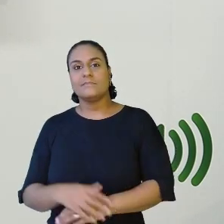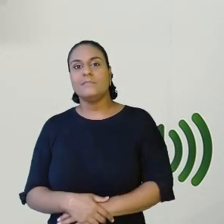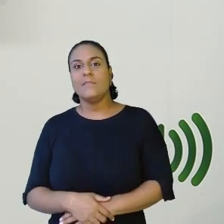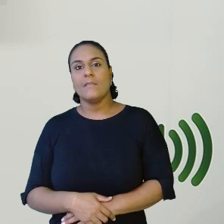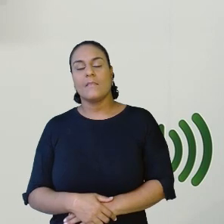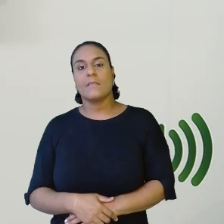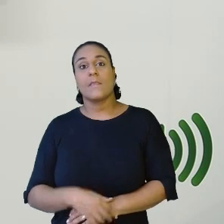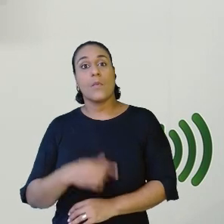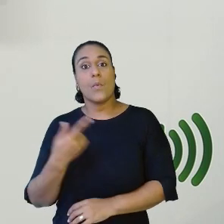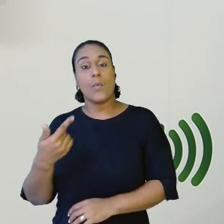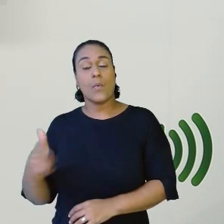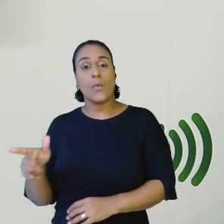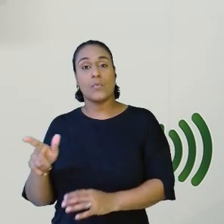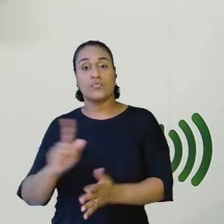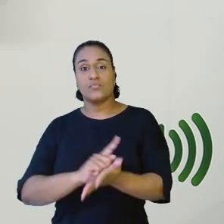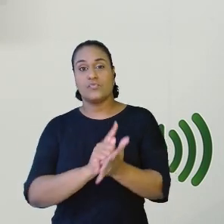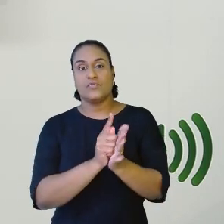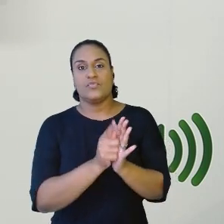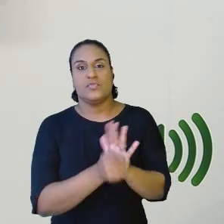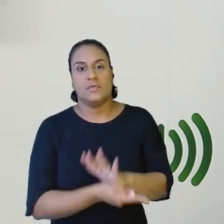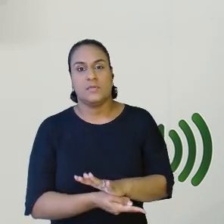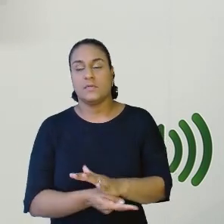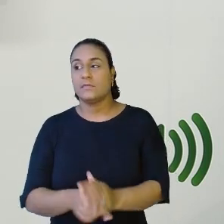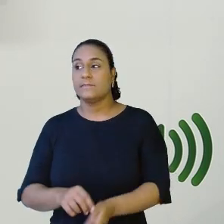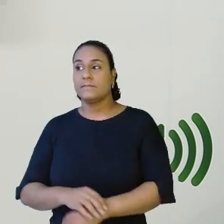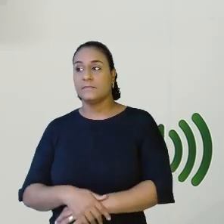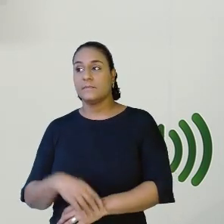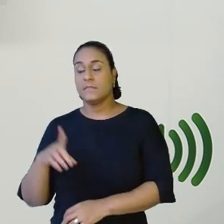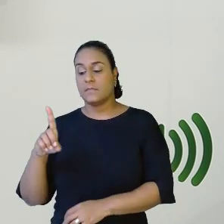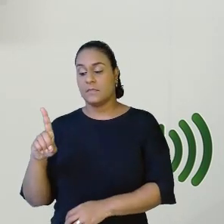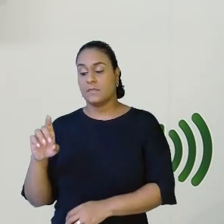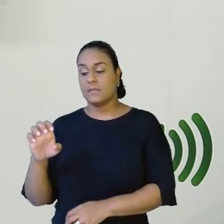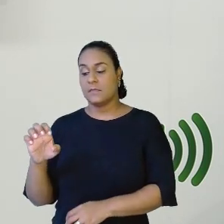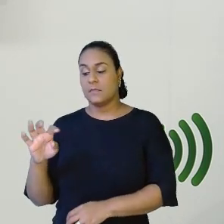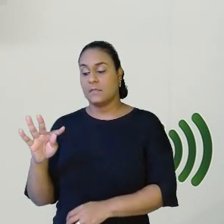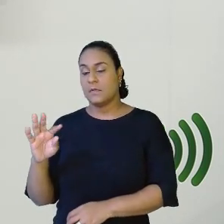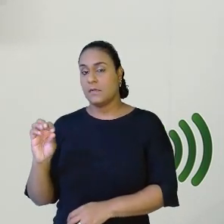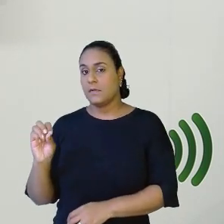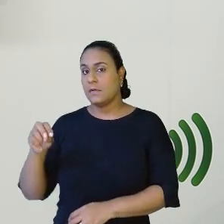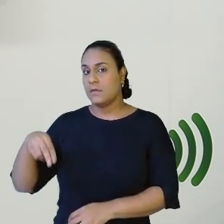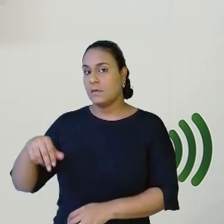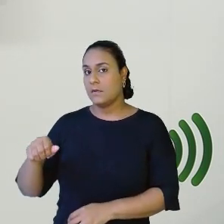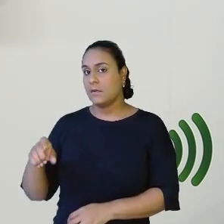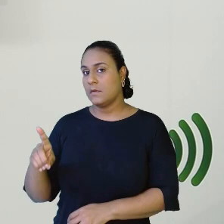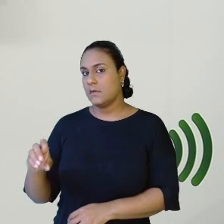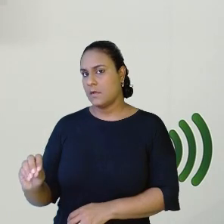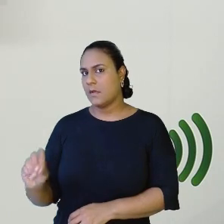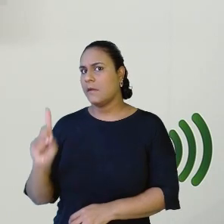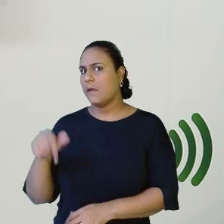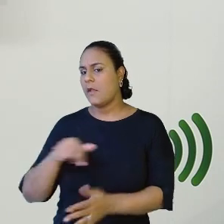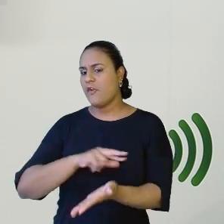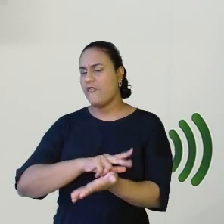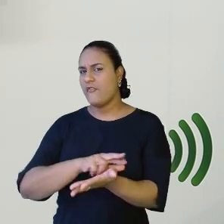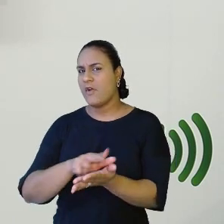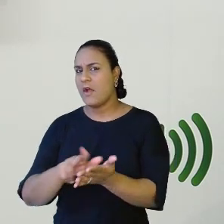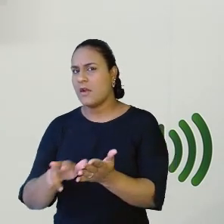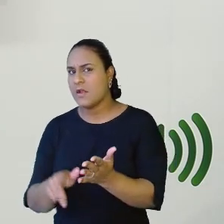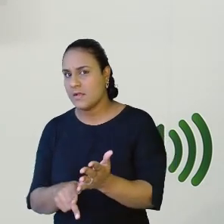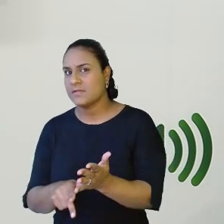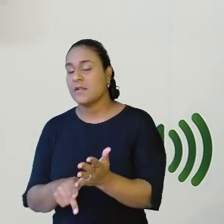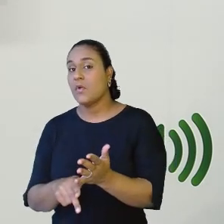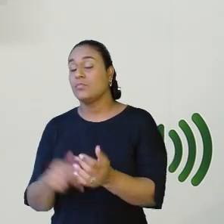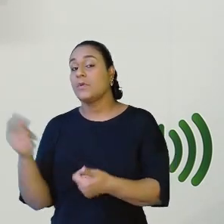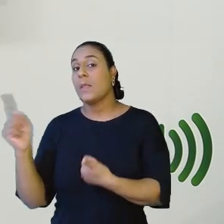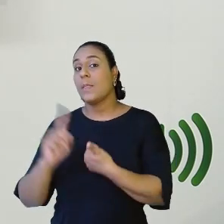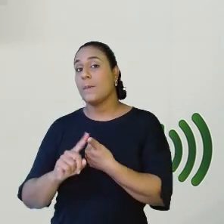de um outro gênero, que é o gênero detonado. O gênero detonado é uma variação do gameplay. Vocês